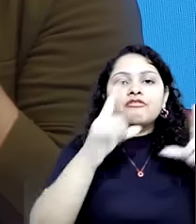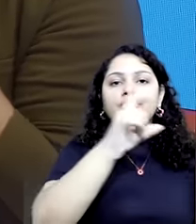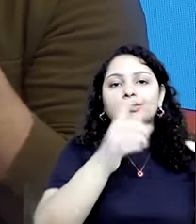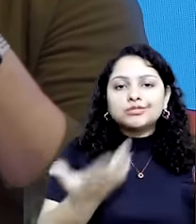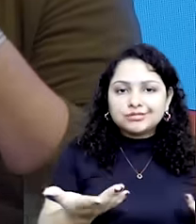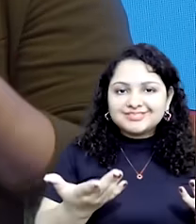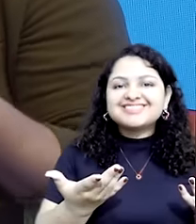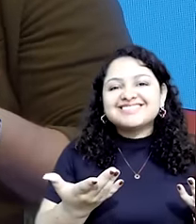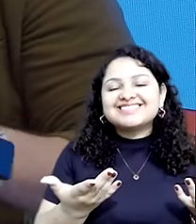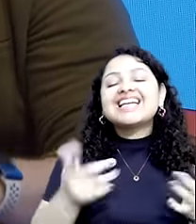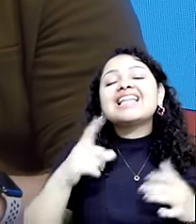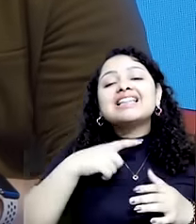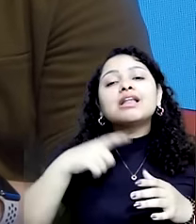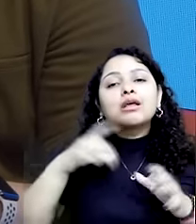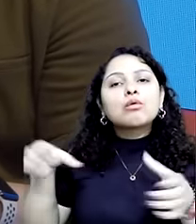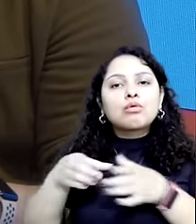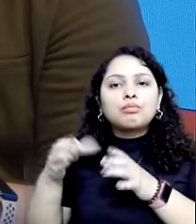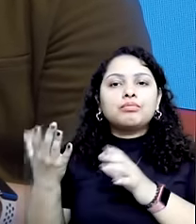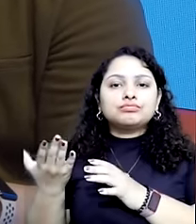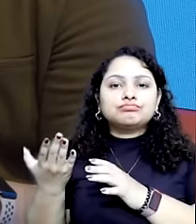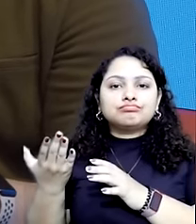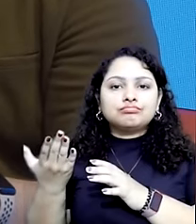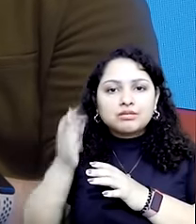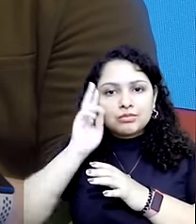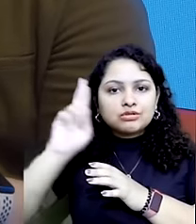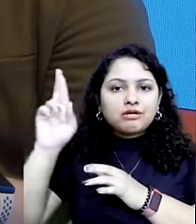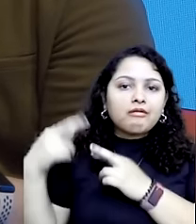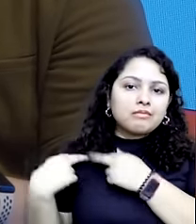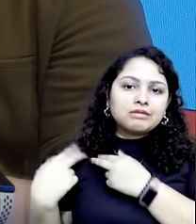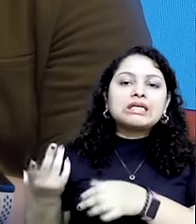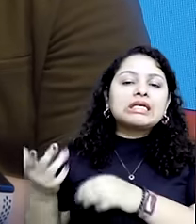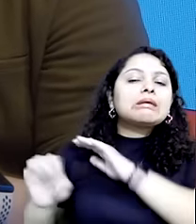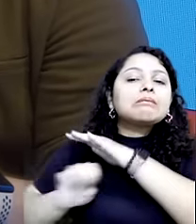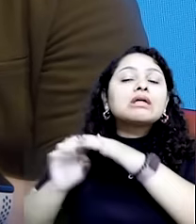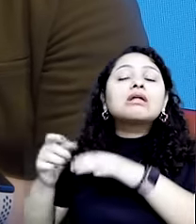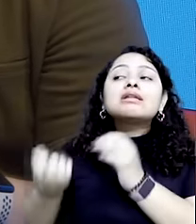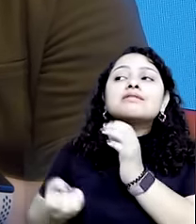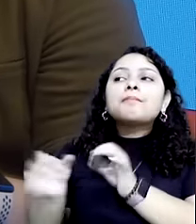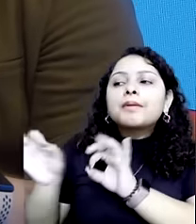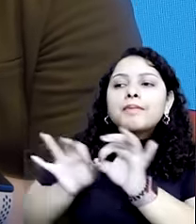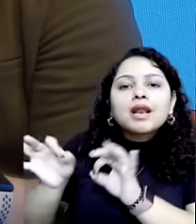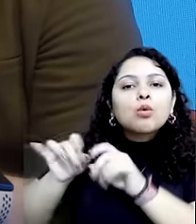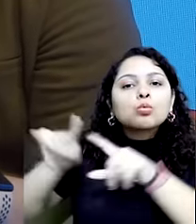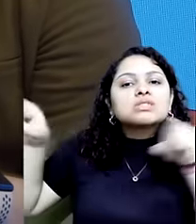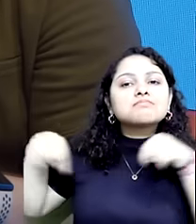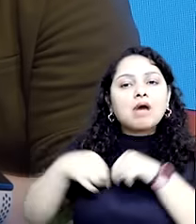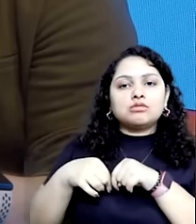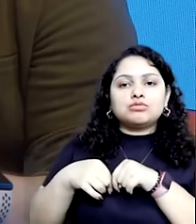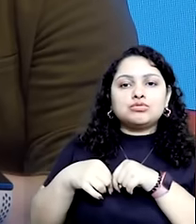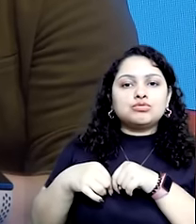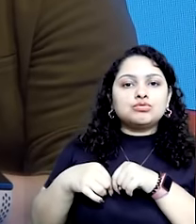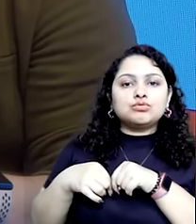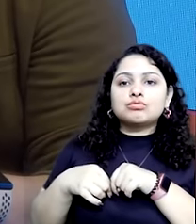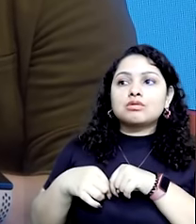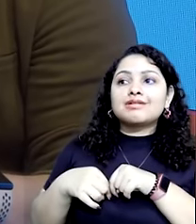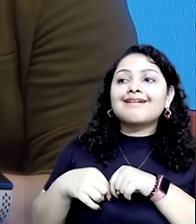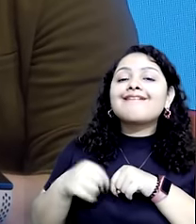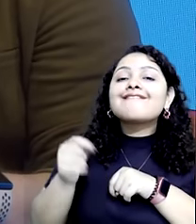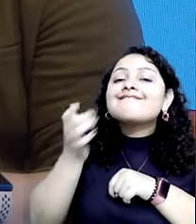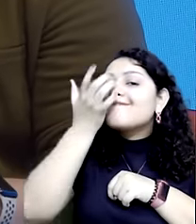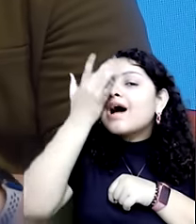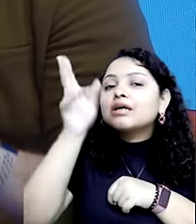né mas são os empresários para que eles tenham esse espaço de uma forma extremamente fácil de